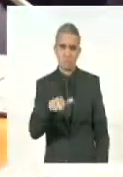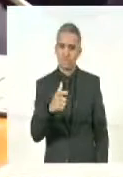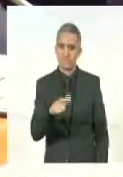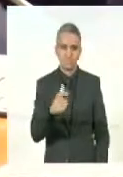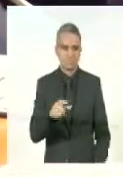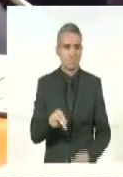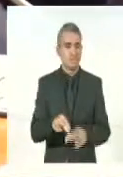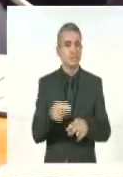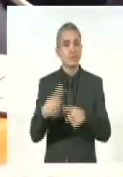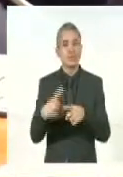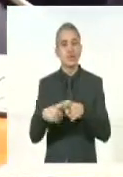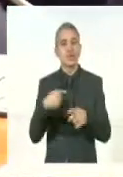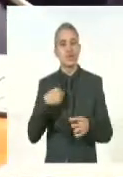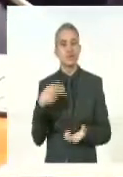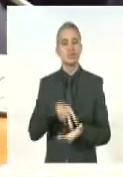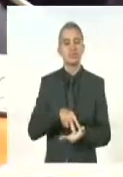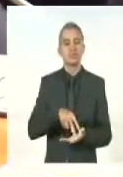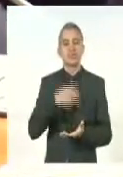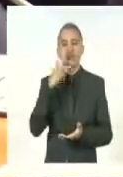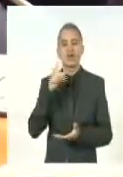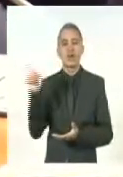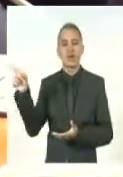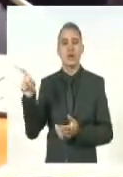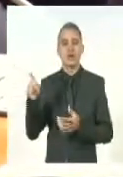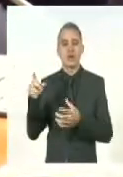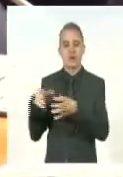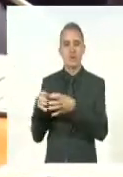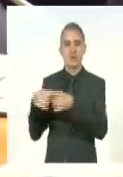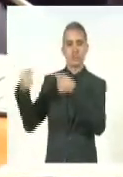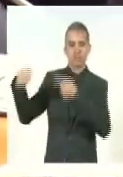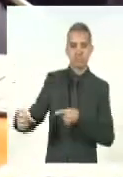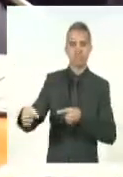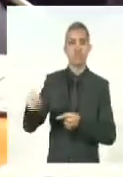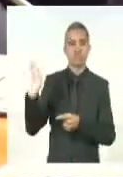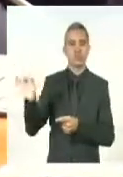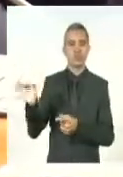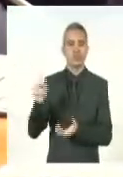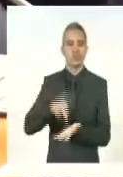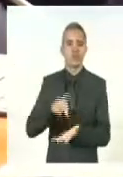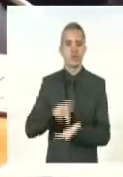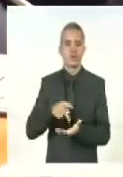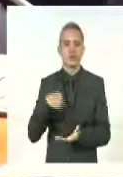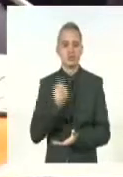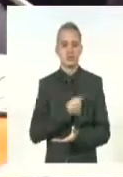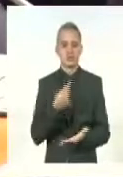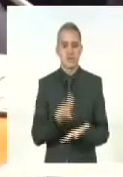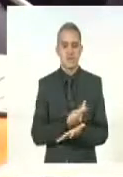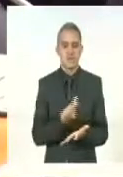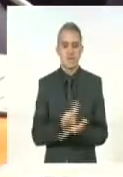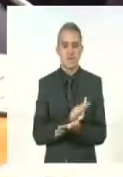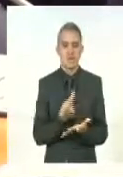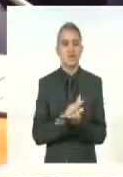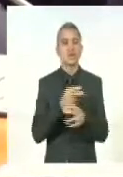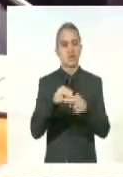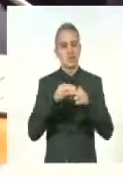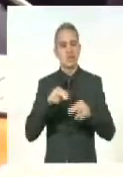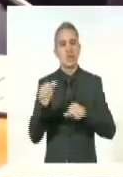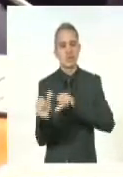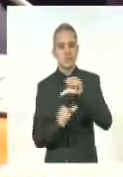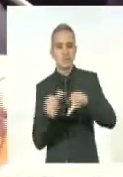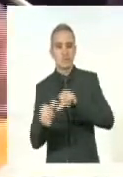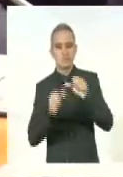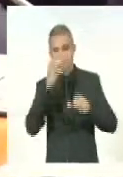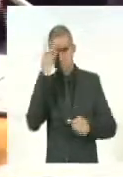tem razão e nós vamos agora colocar um membro da administração direta ou indireta do